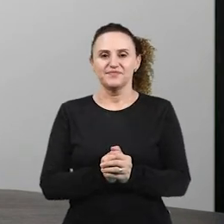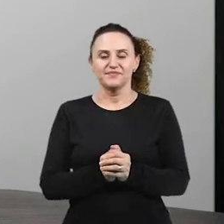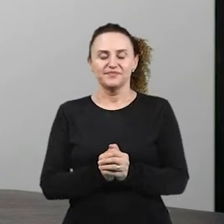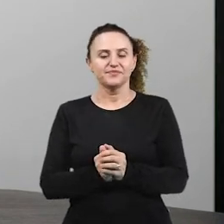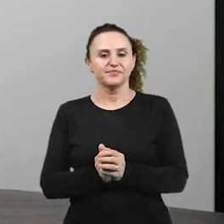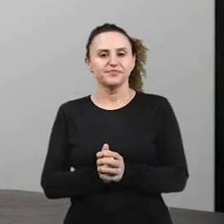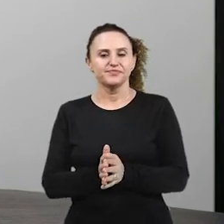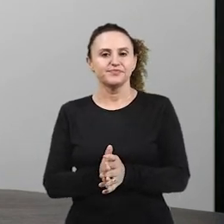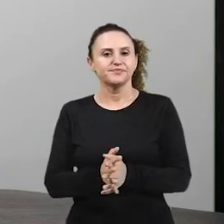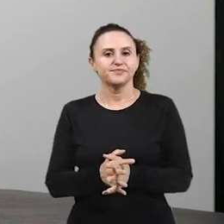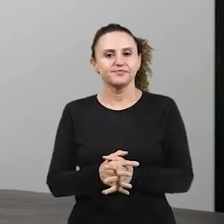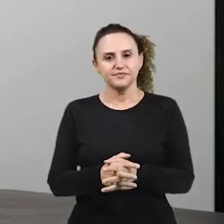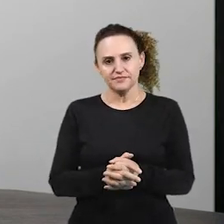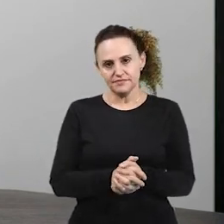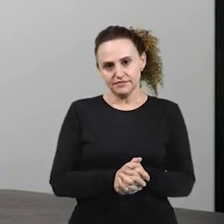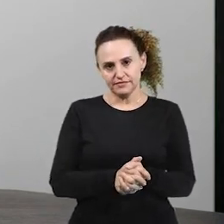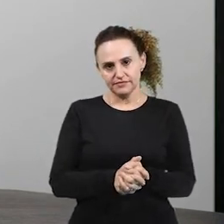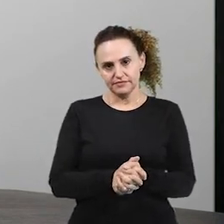é